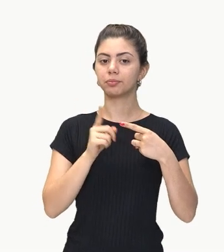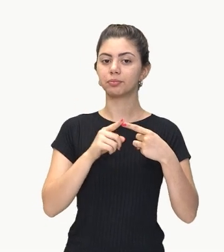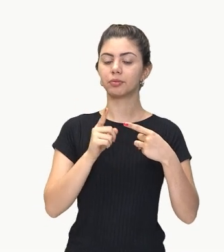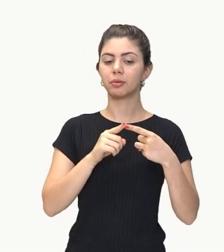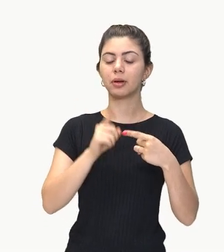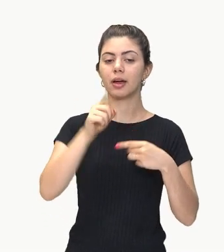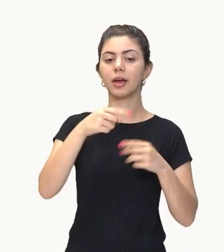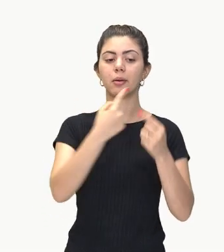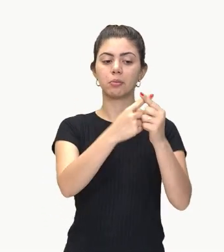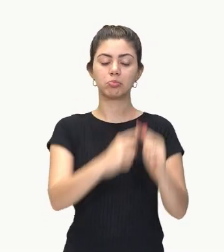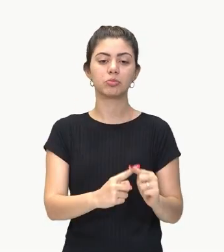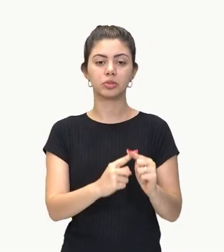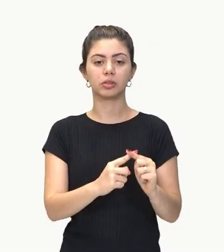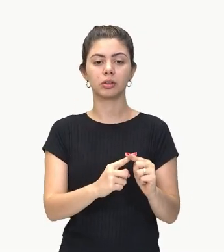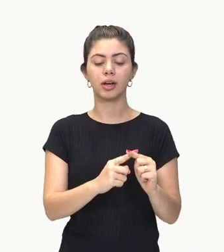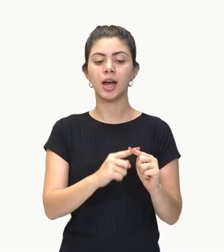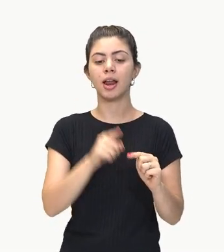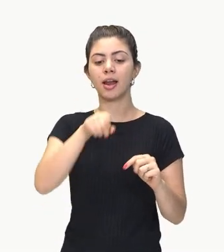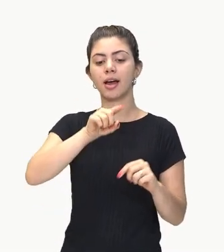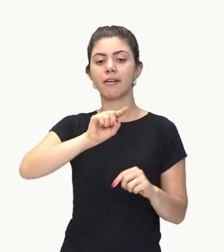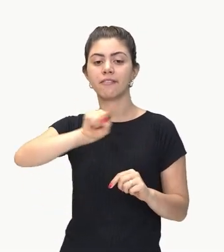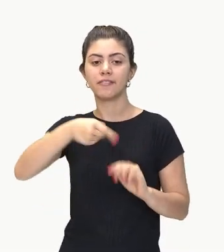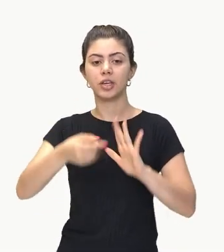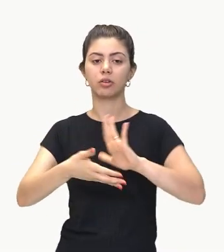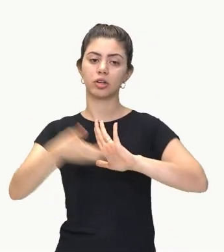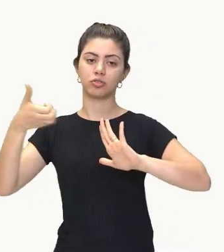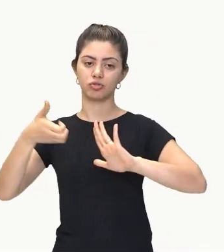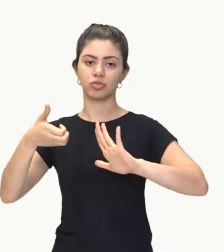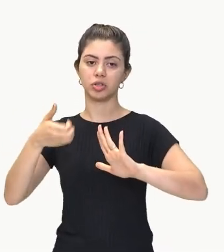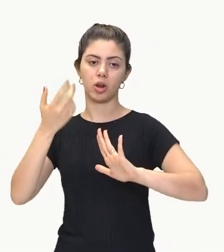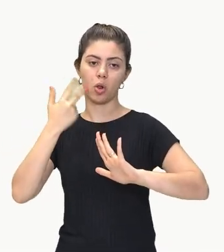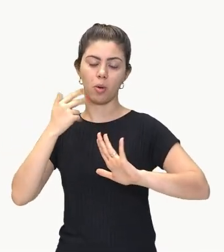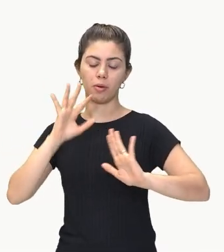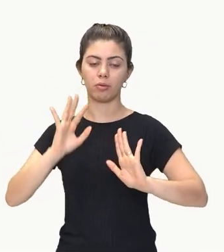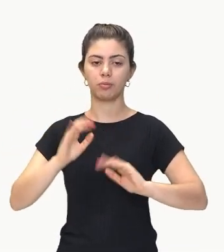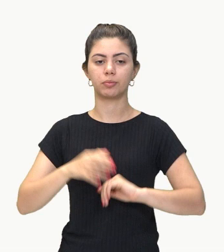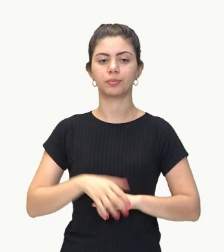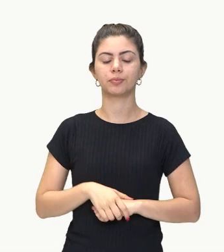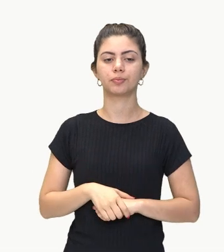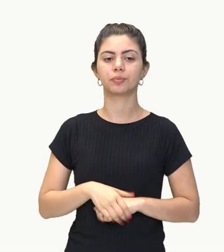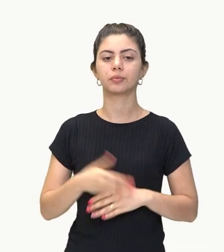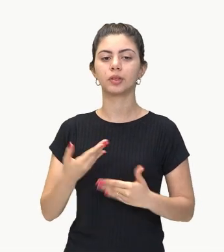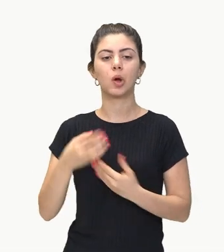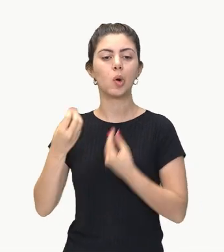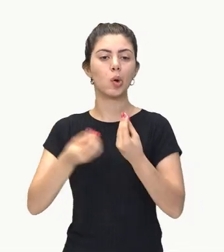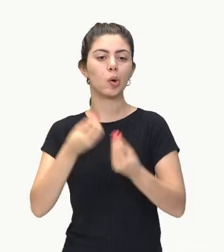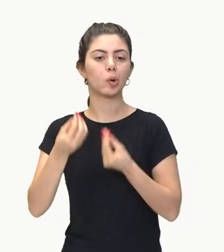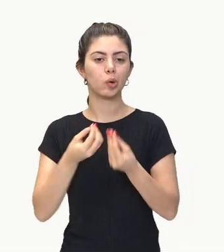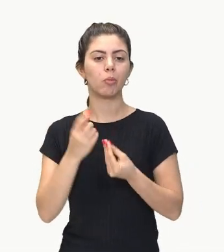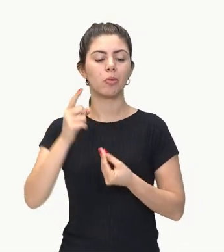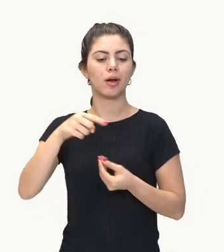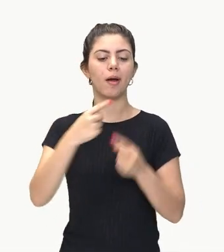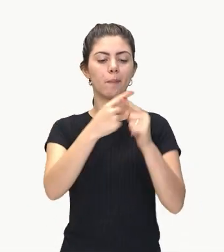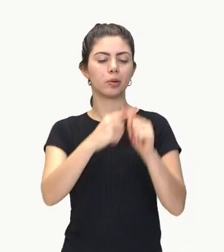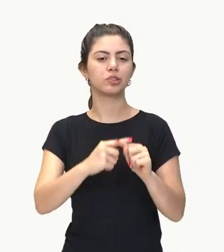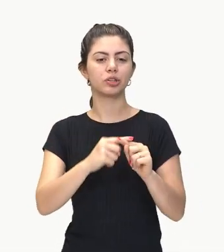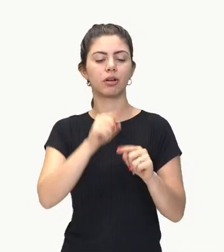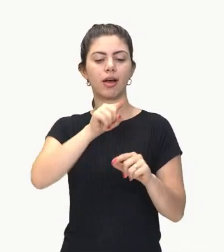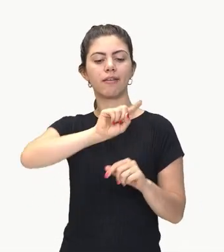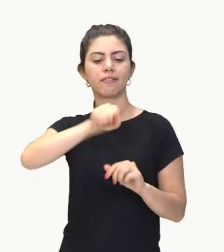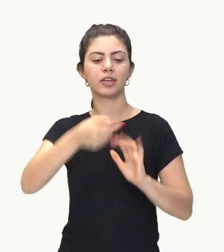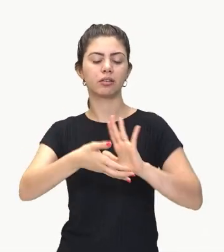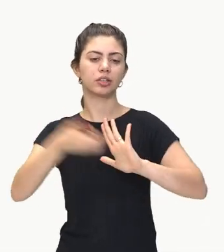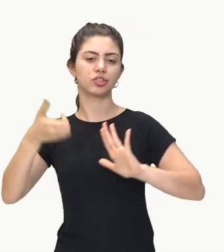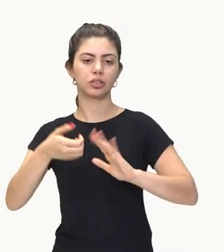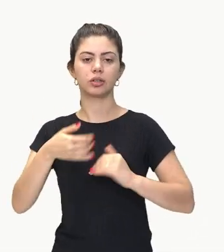se fossem números naturais, ok? Então, aqui nós vamos multiplicar como se fosse, ó,